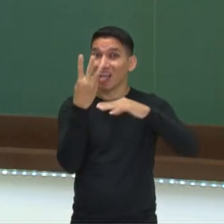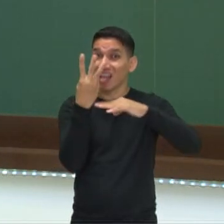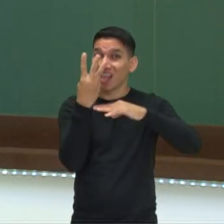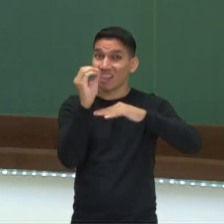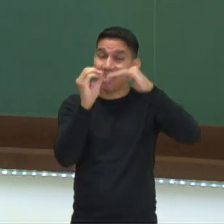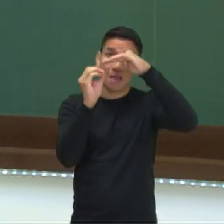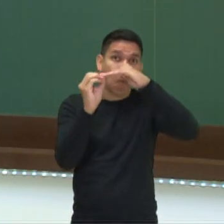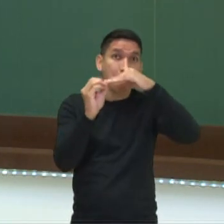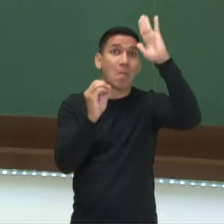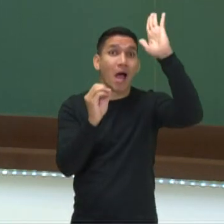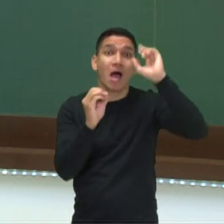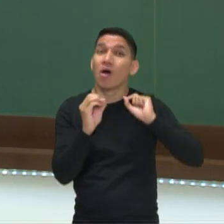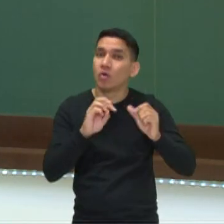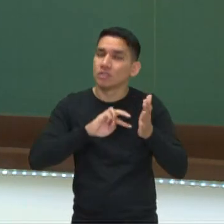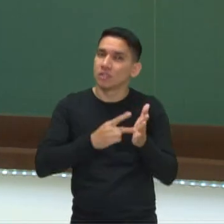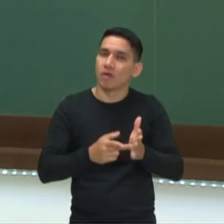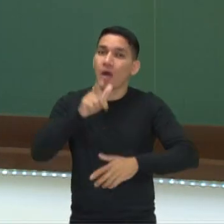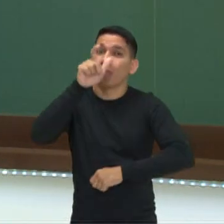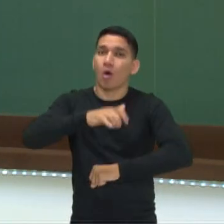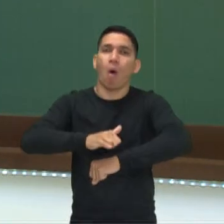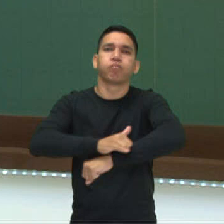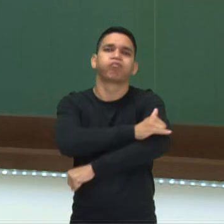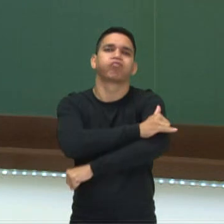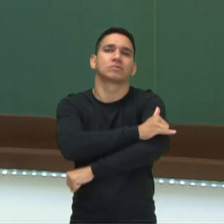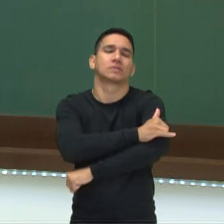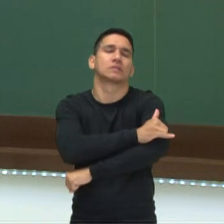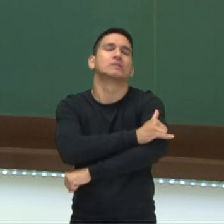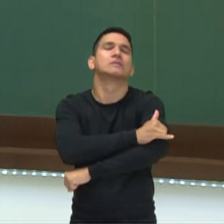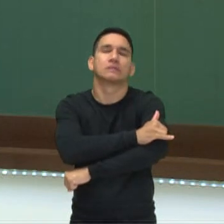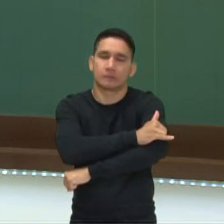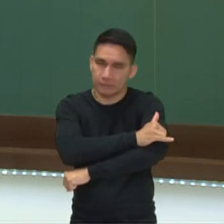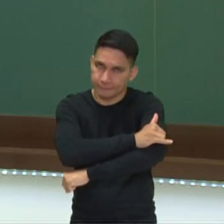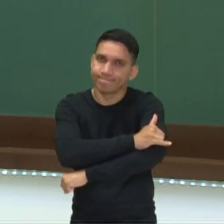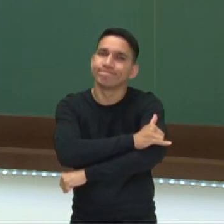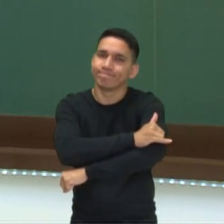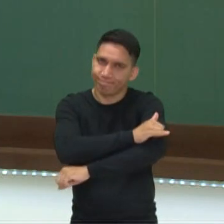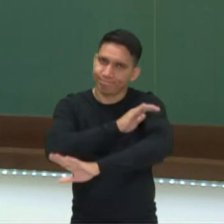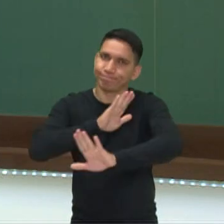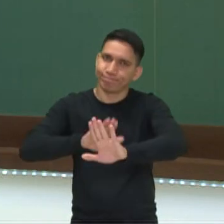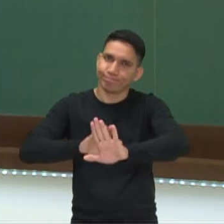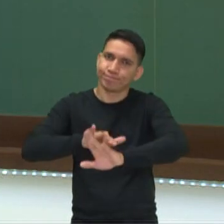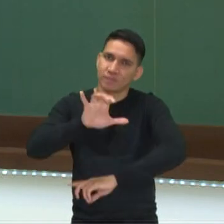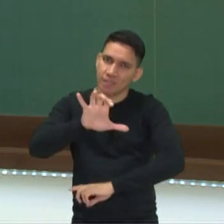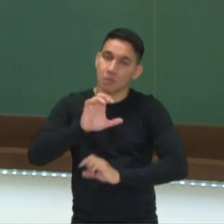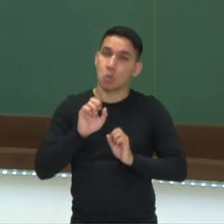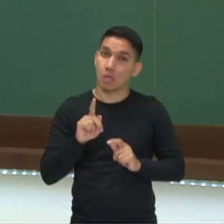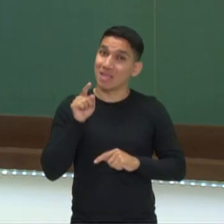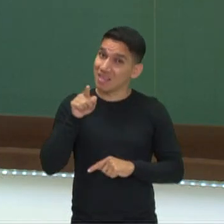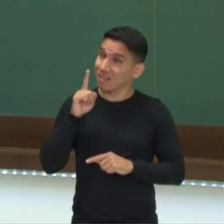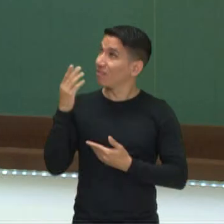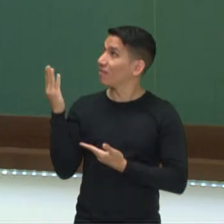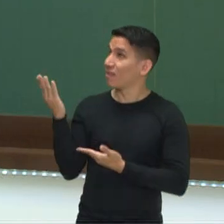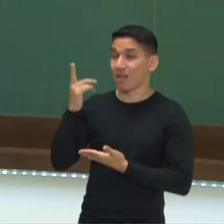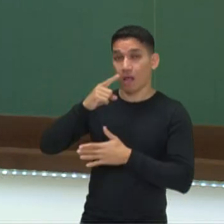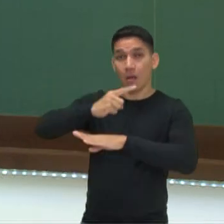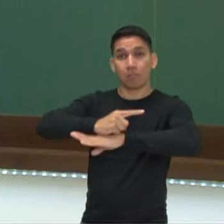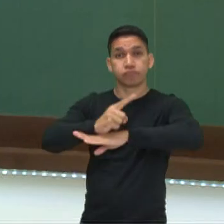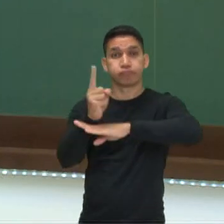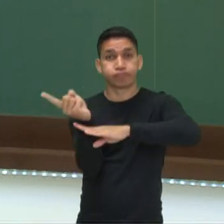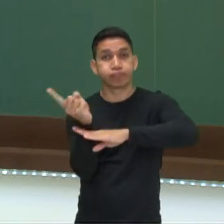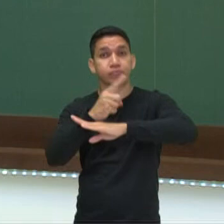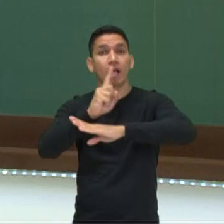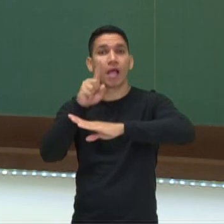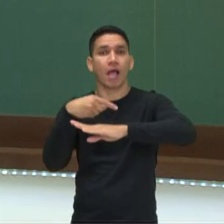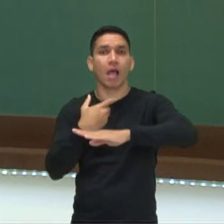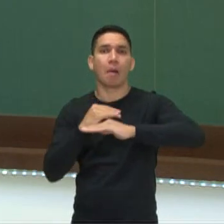de 30, significa que a pessoa está obesa, ok? Então esse aqui é o padrão dos resultados do